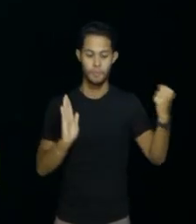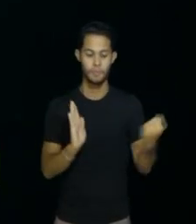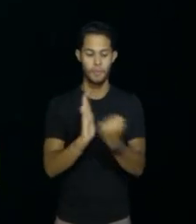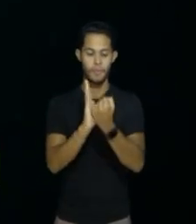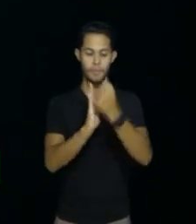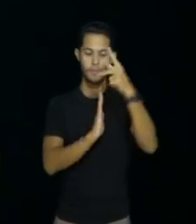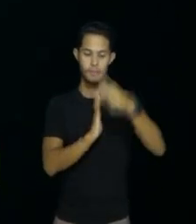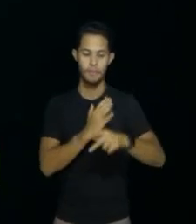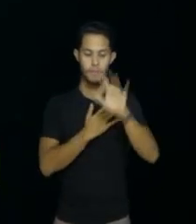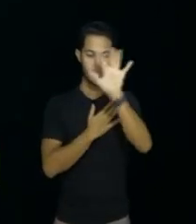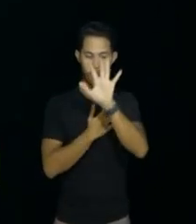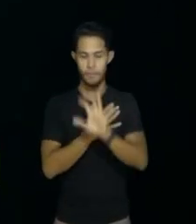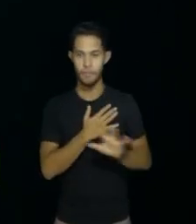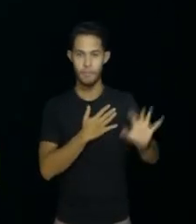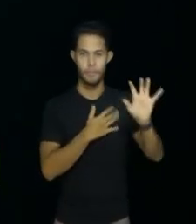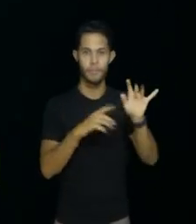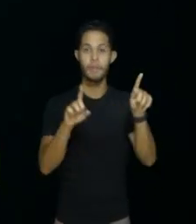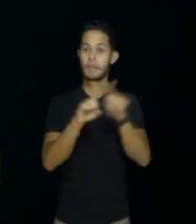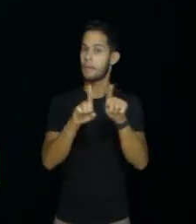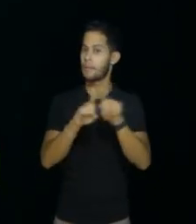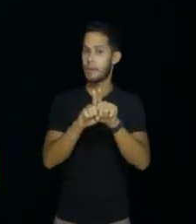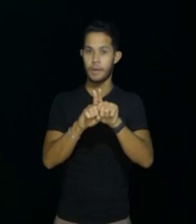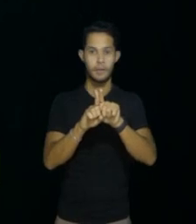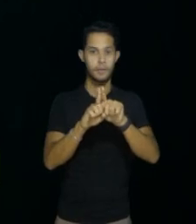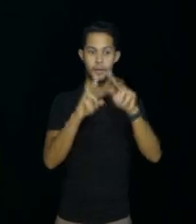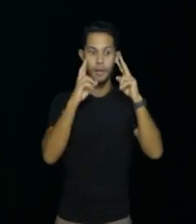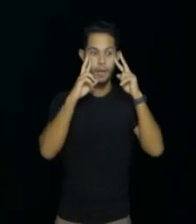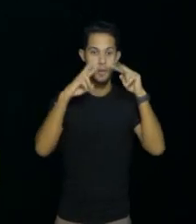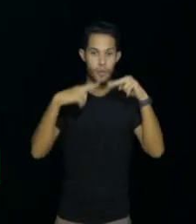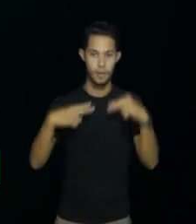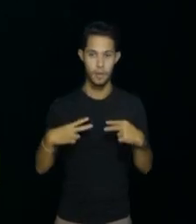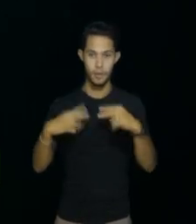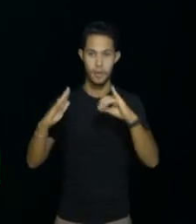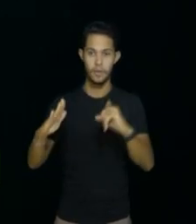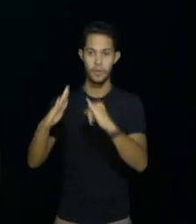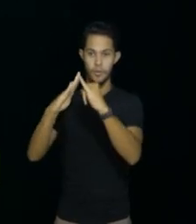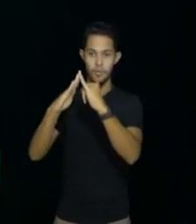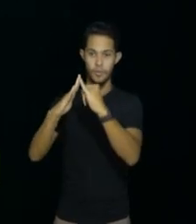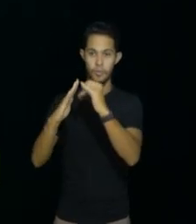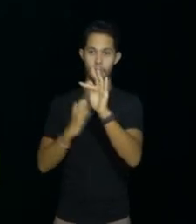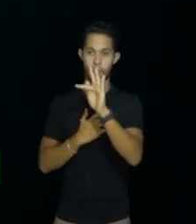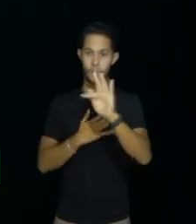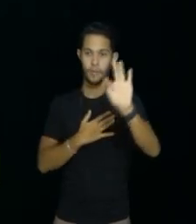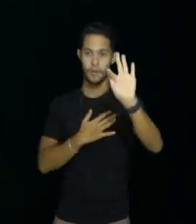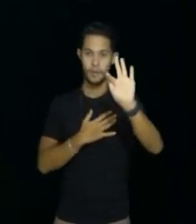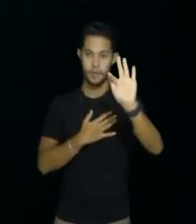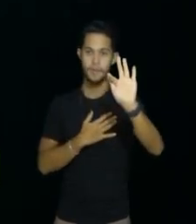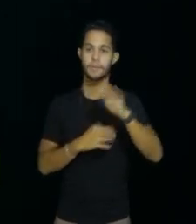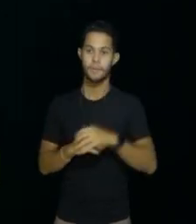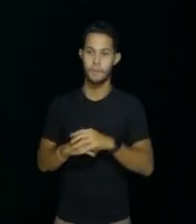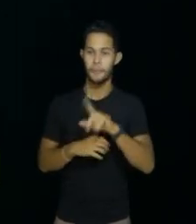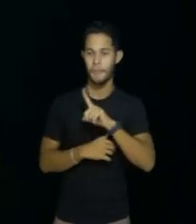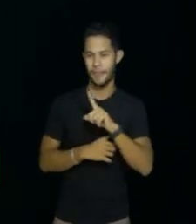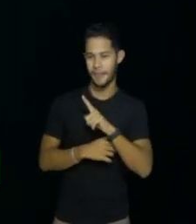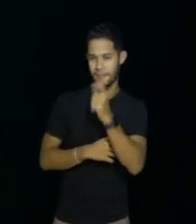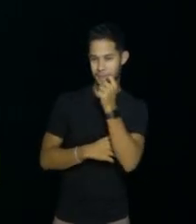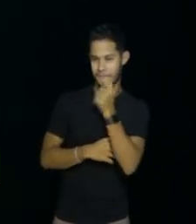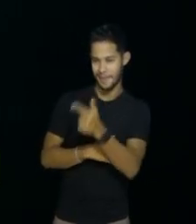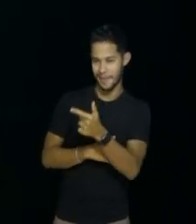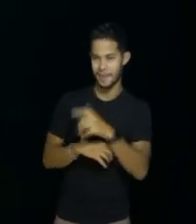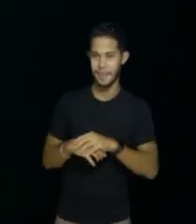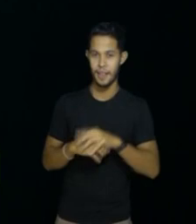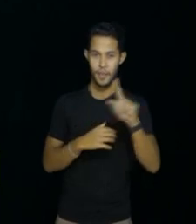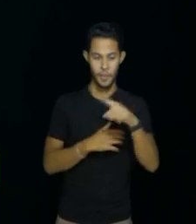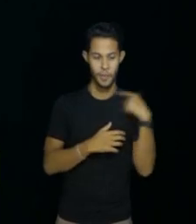por um instituto federal, que ele tem uma pegadinha bastante interessante, que depois que nós entramos com toda a